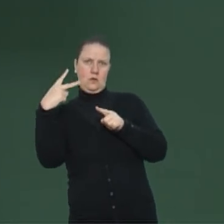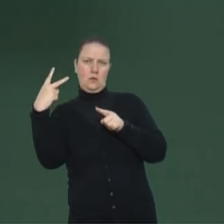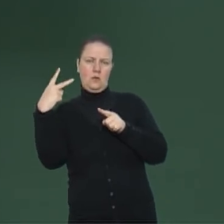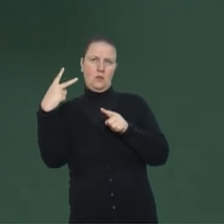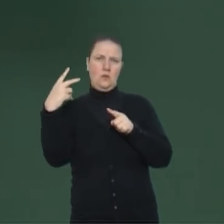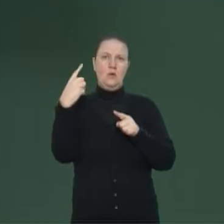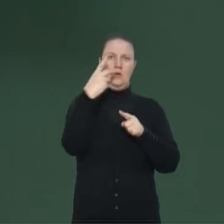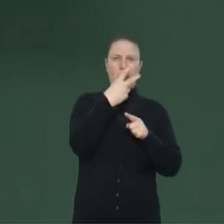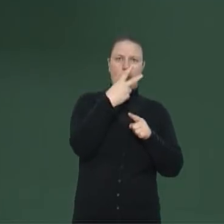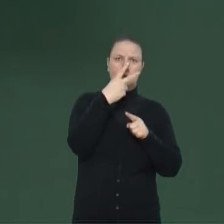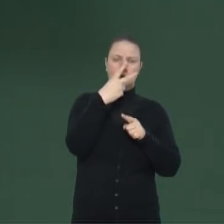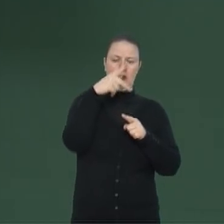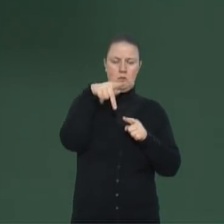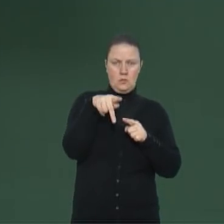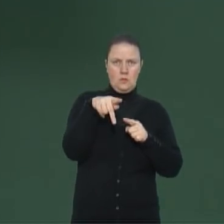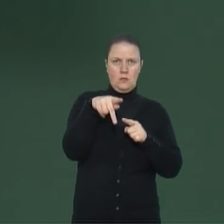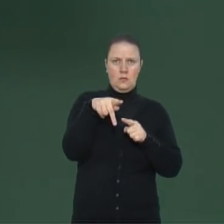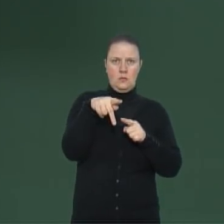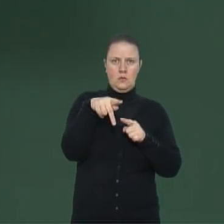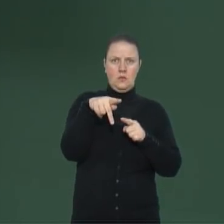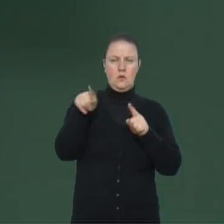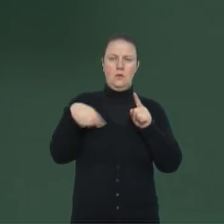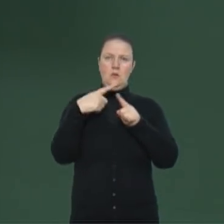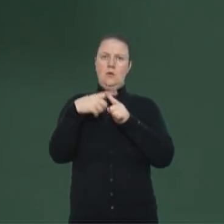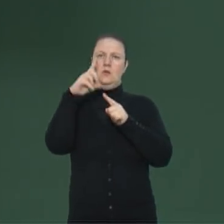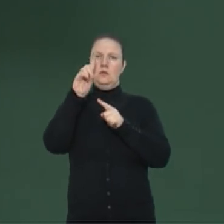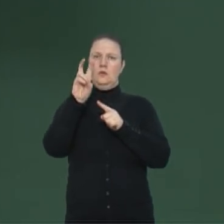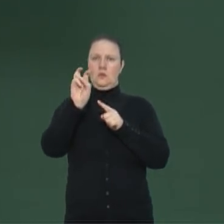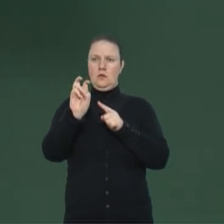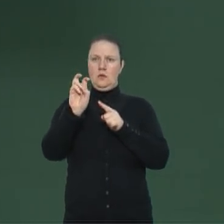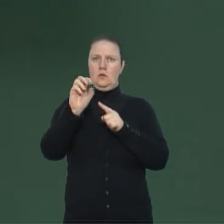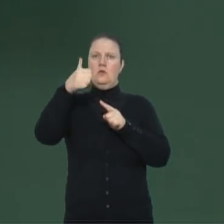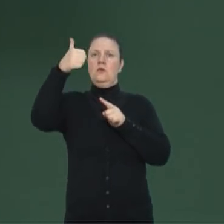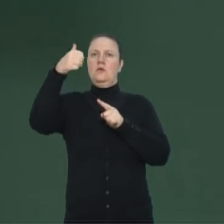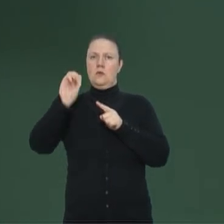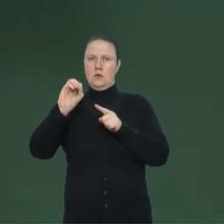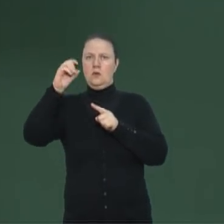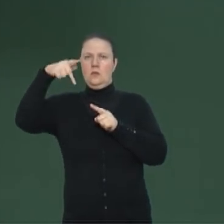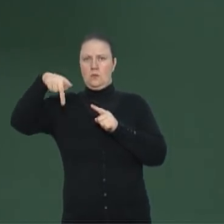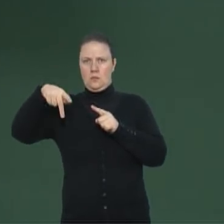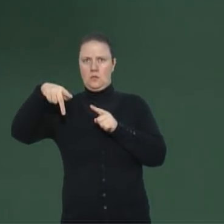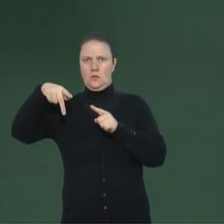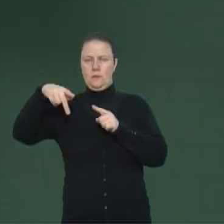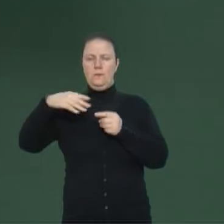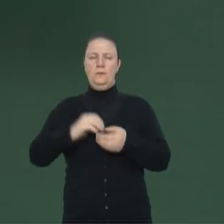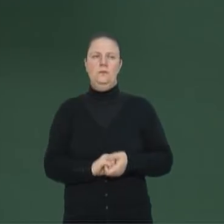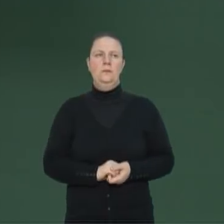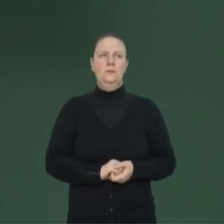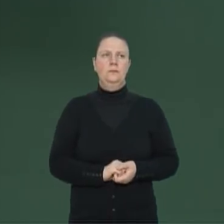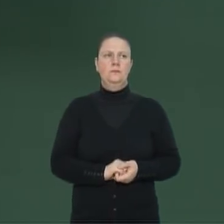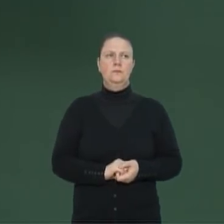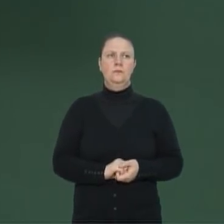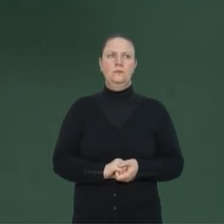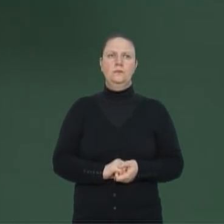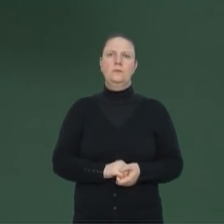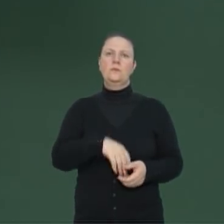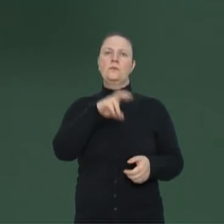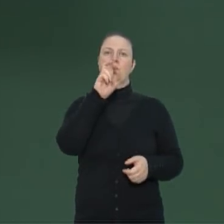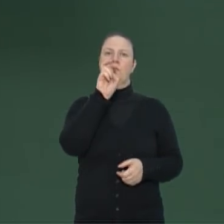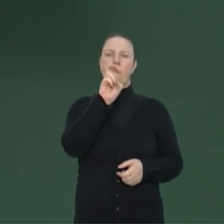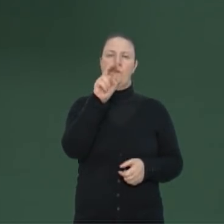é 2p, vezes 5 dá 10p, mais o quadrado do segundo. O quadrado do segundo, o quadrado de 5, é